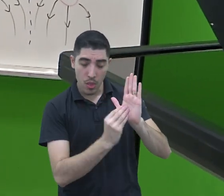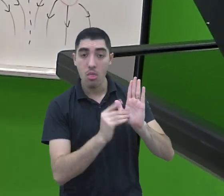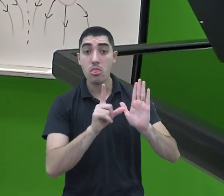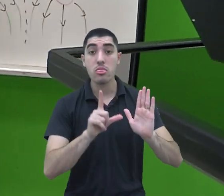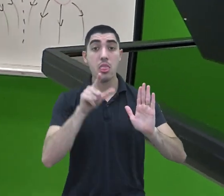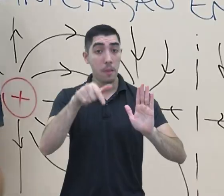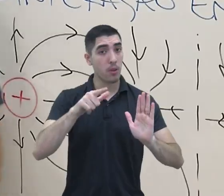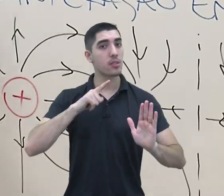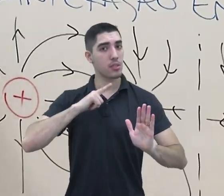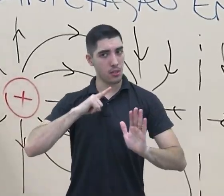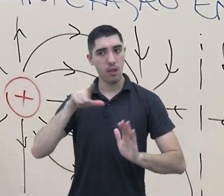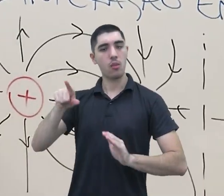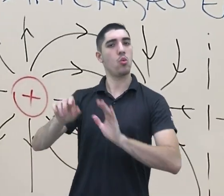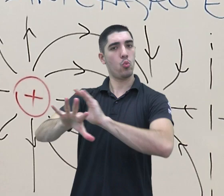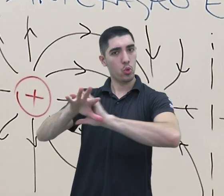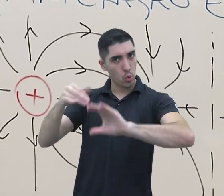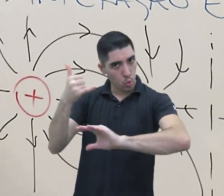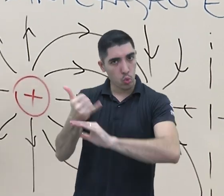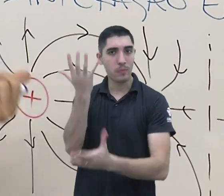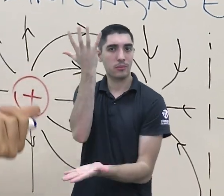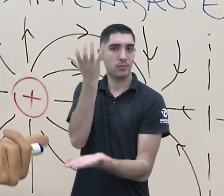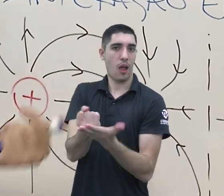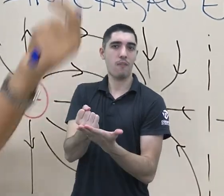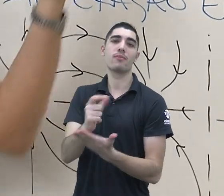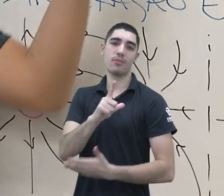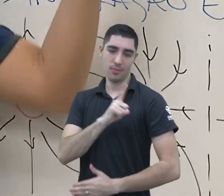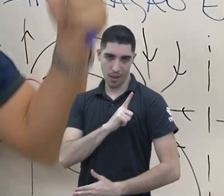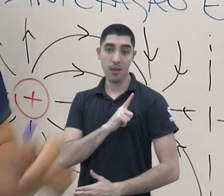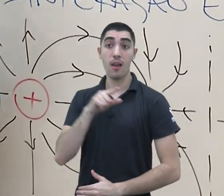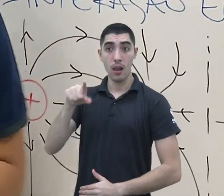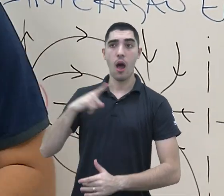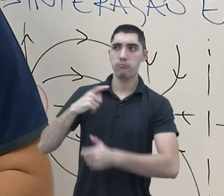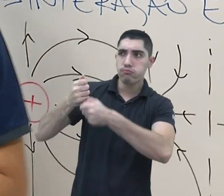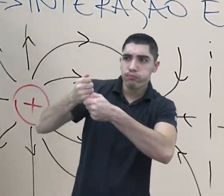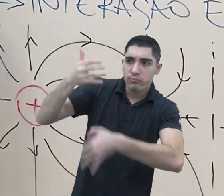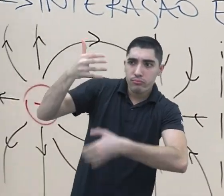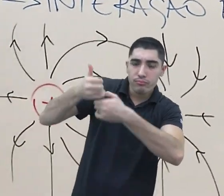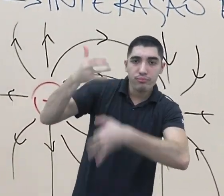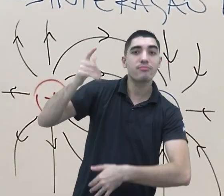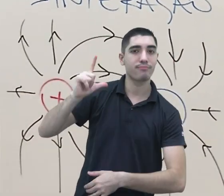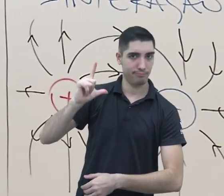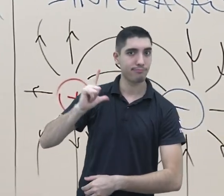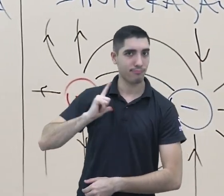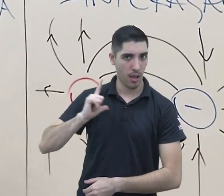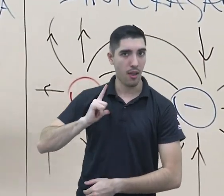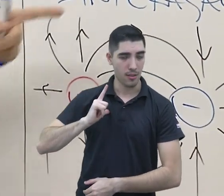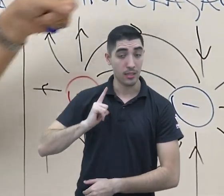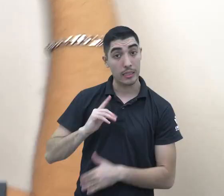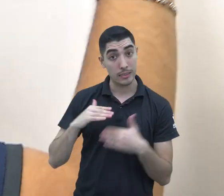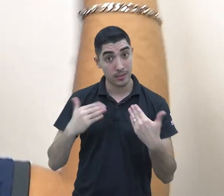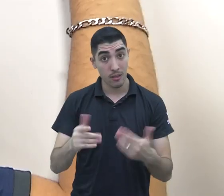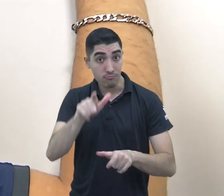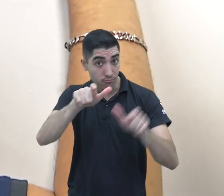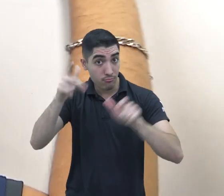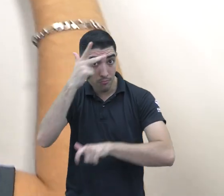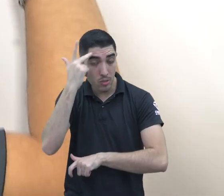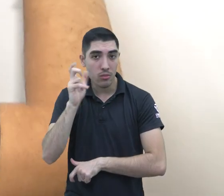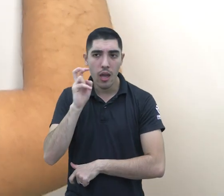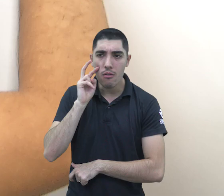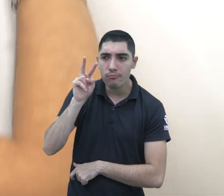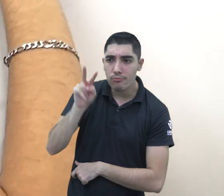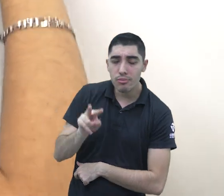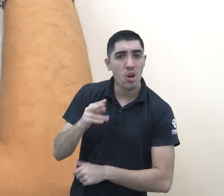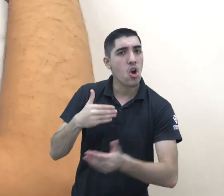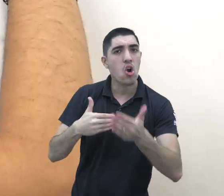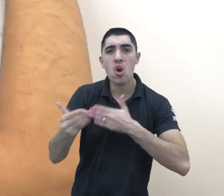os conteúdos ficam disponíveis no YouTube da Câmara, por meio de uma playlist do programa, facilitando